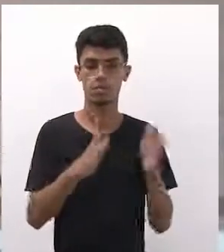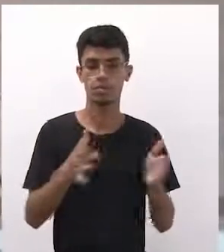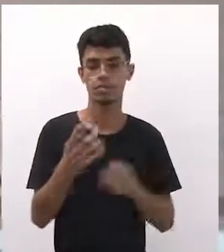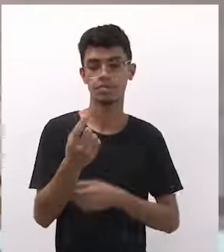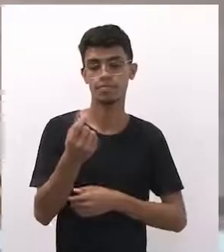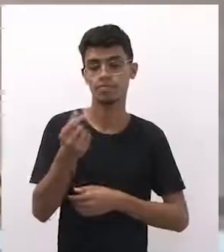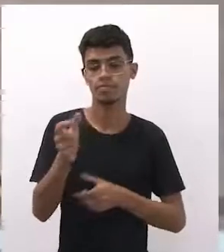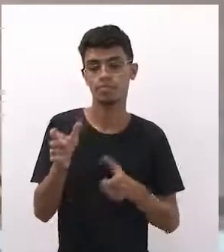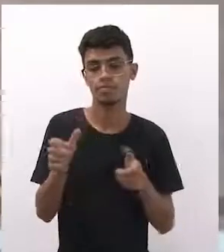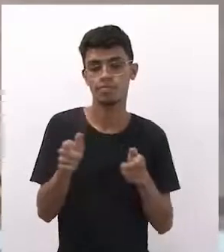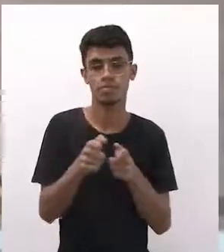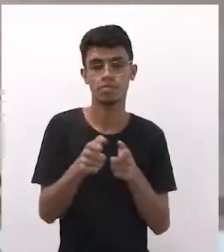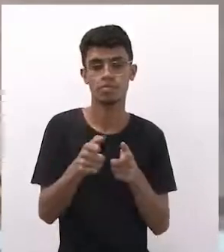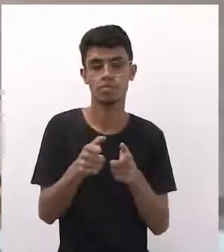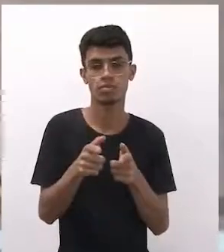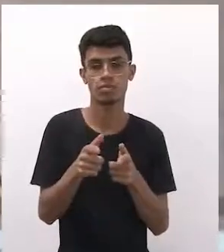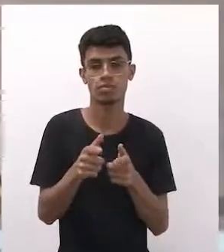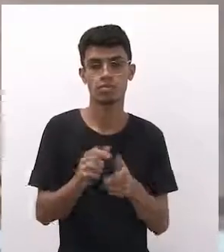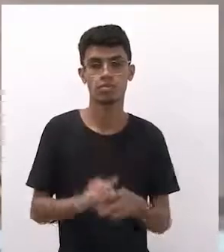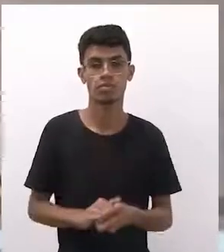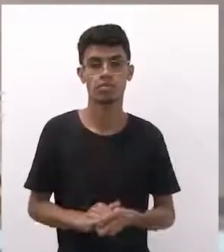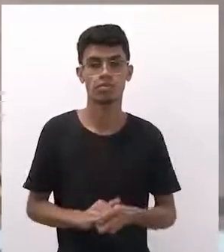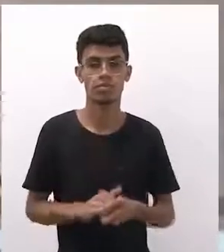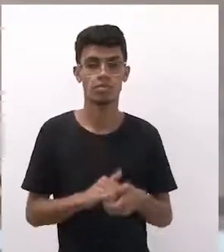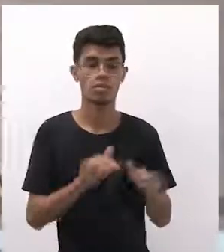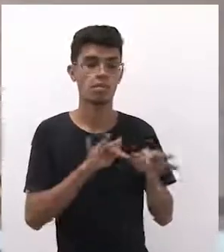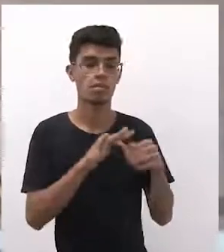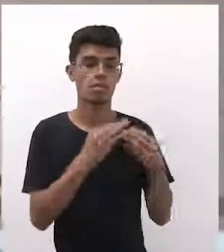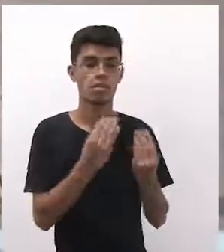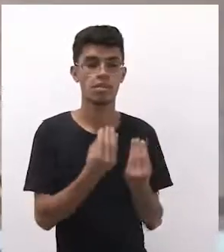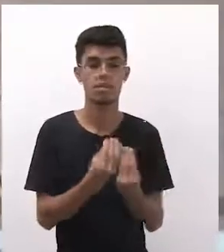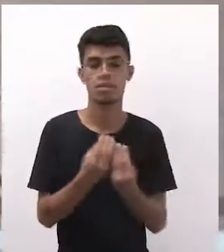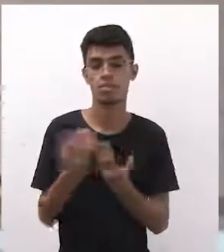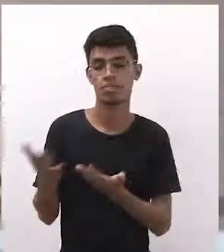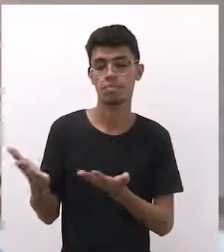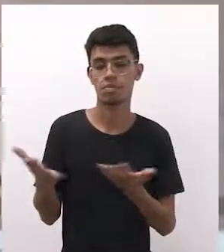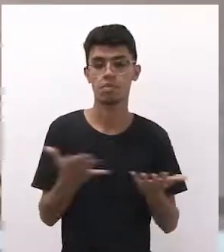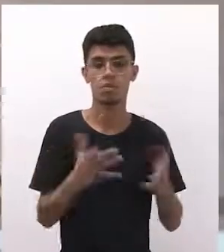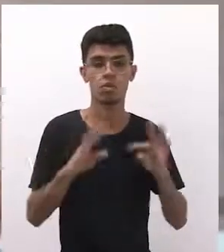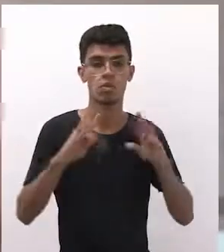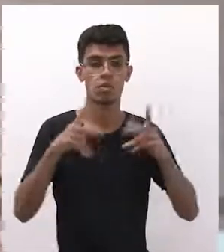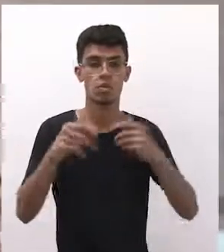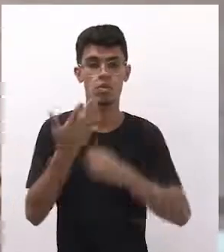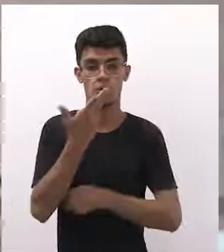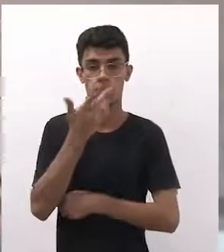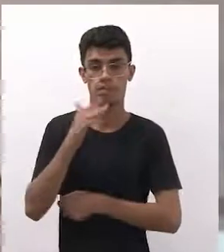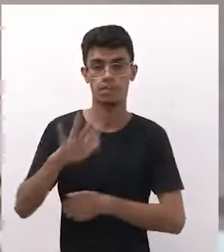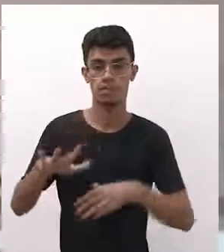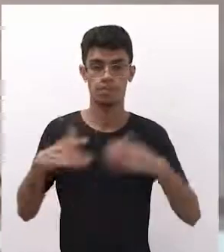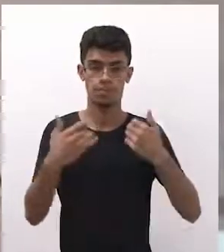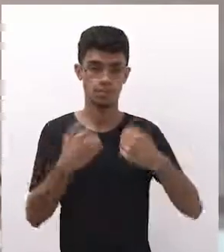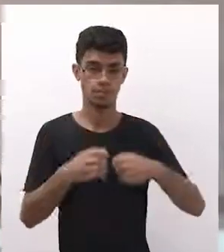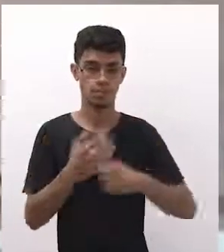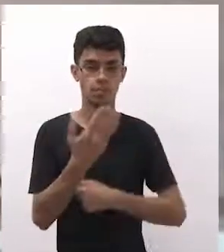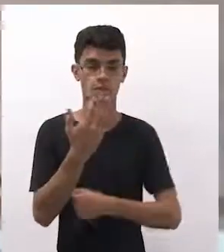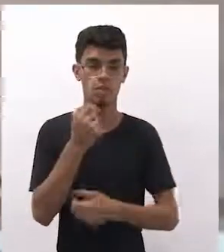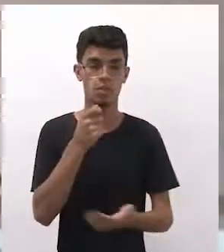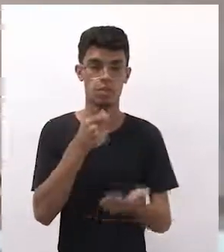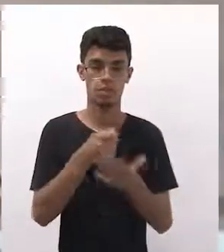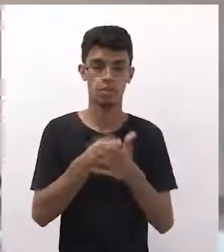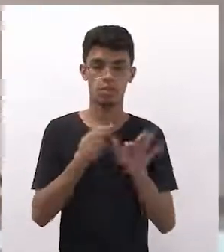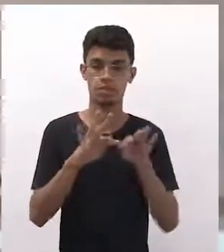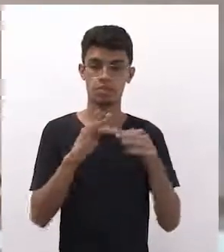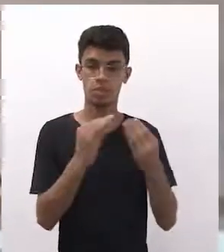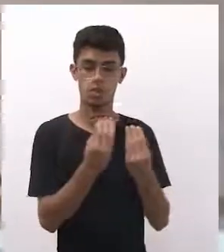por peça. Então, óbvio que ela vai botar toda a família para trabalhar, todas as crianças. O que ela vai fazer? Ela tem que alimentar a